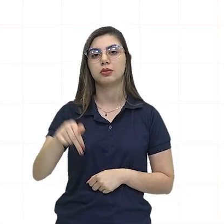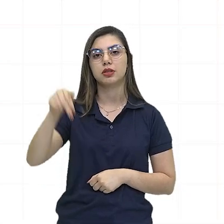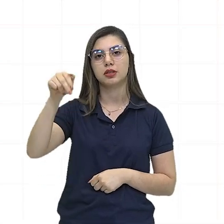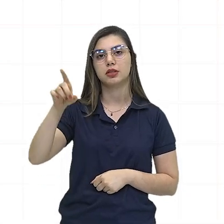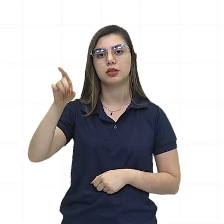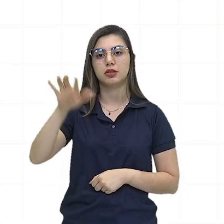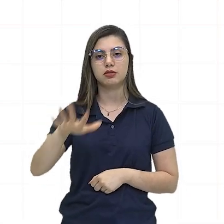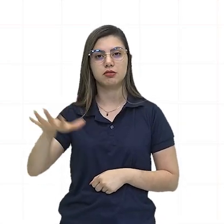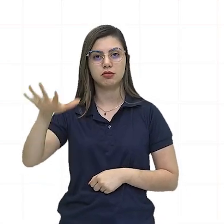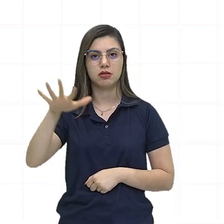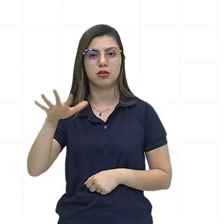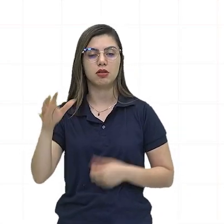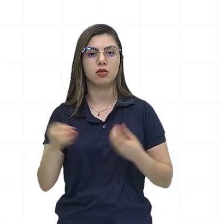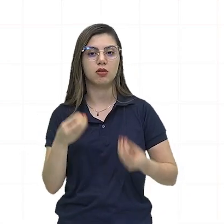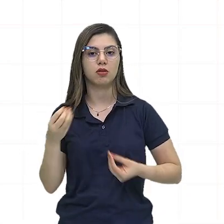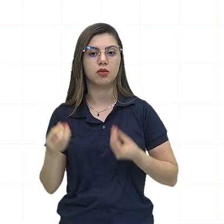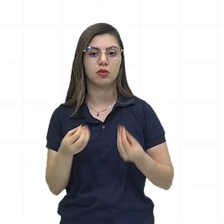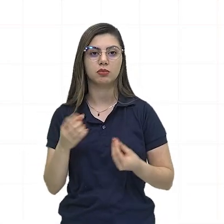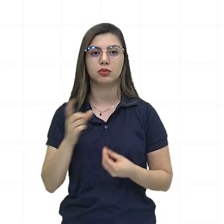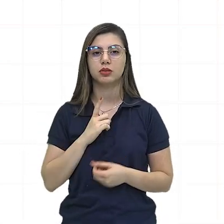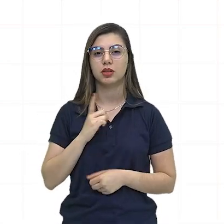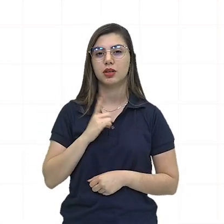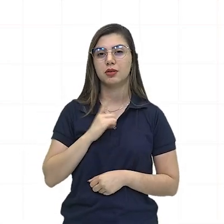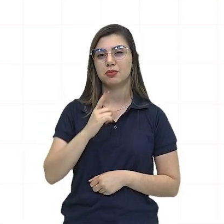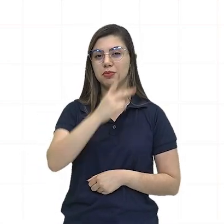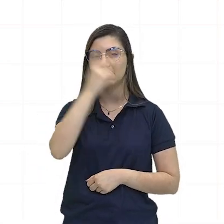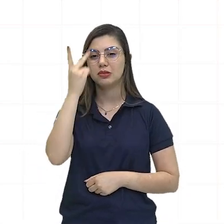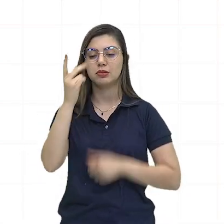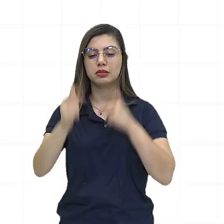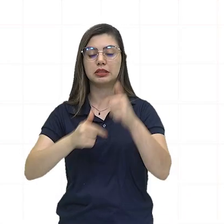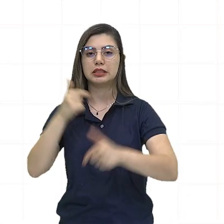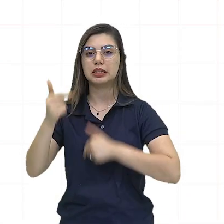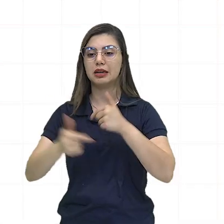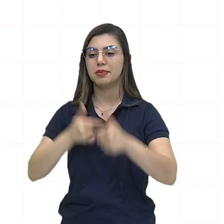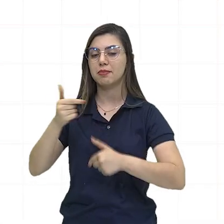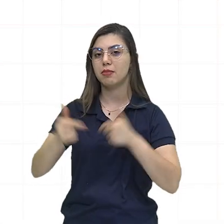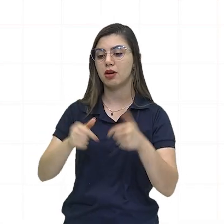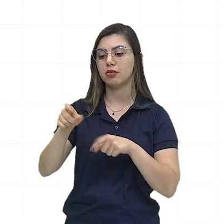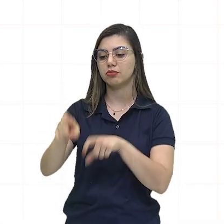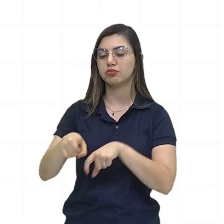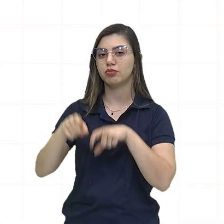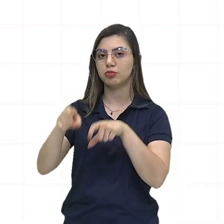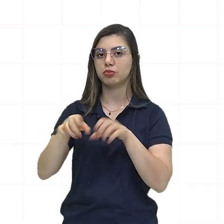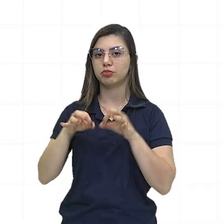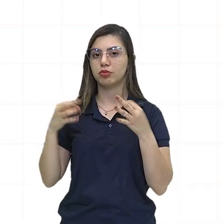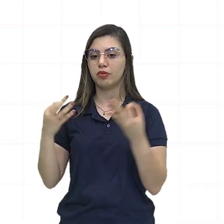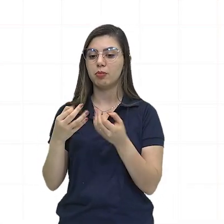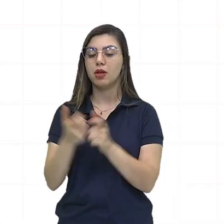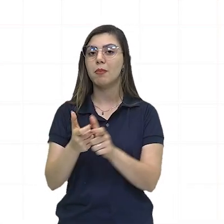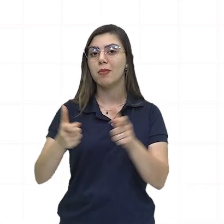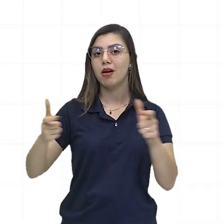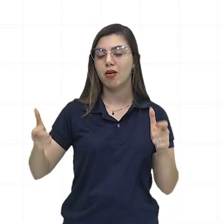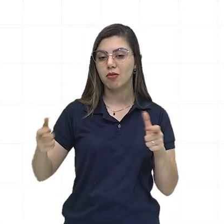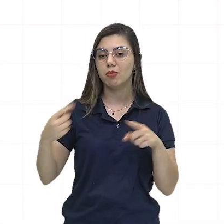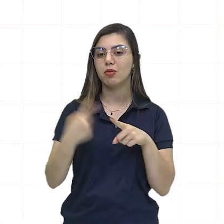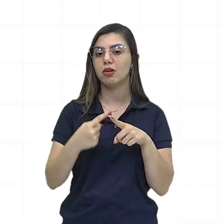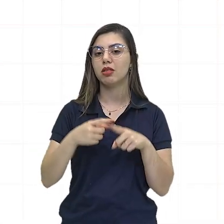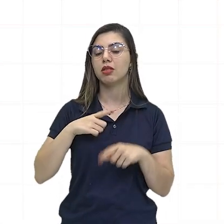Nordeste, onde vai envolver o maior número de trabalhadores na agricultura familiar, com